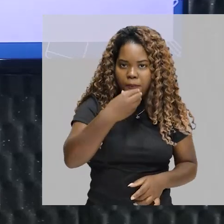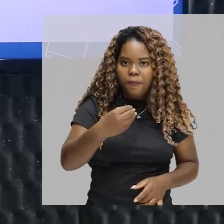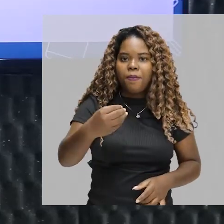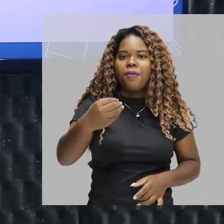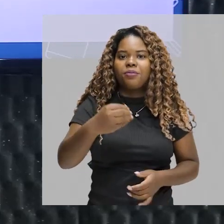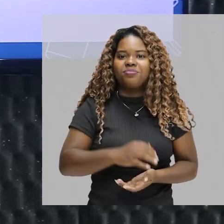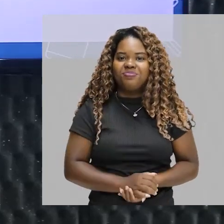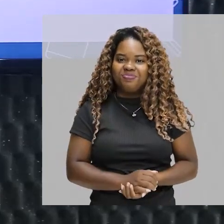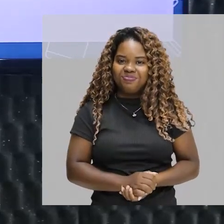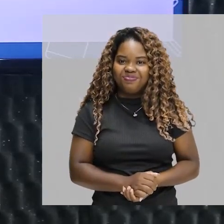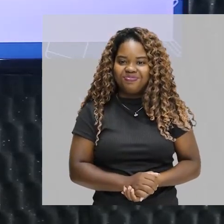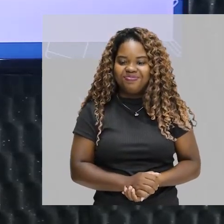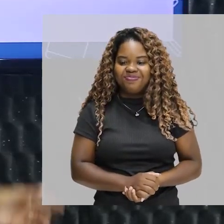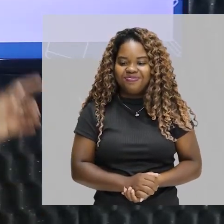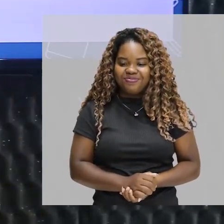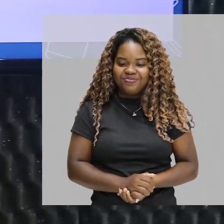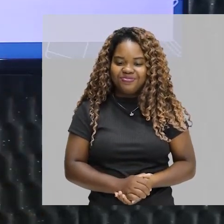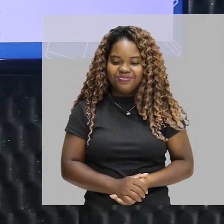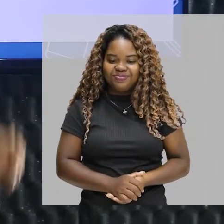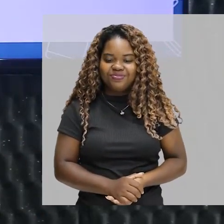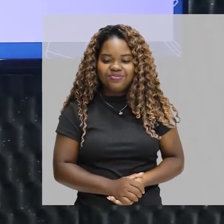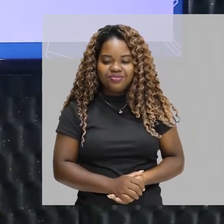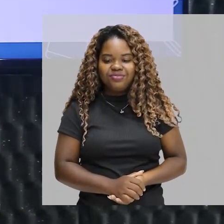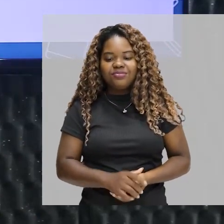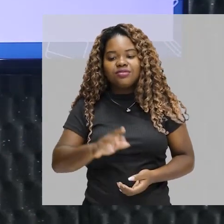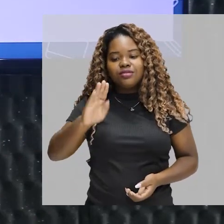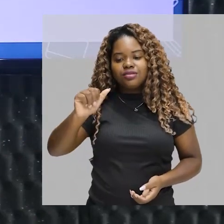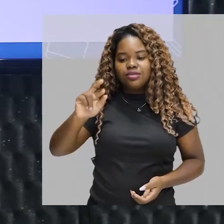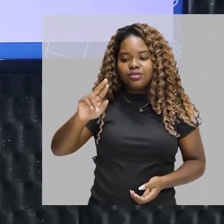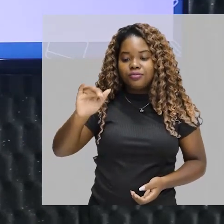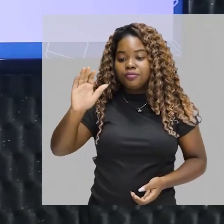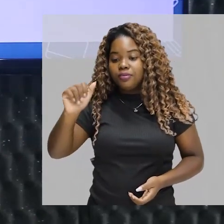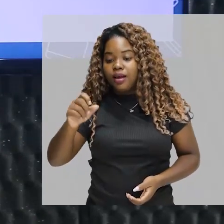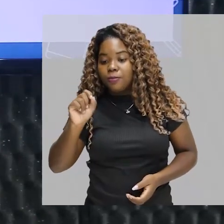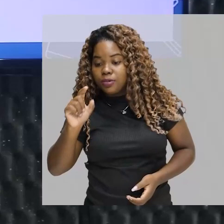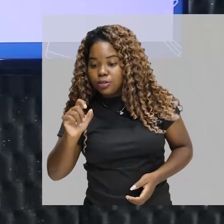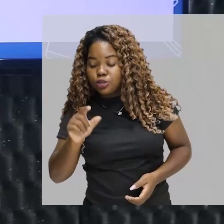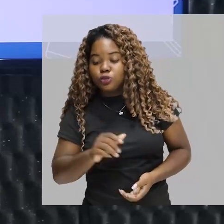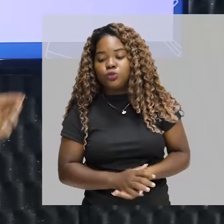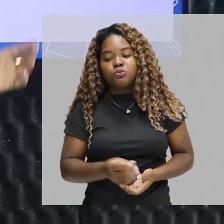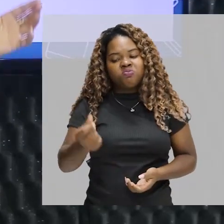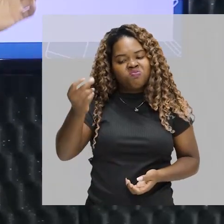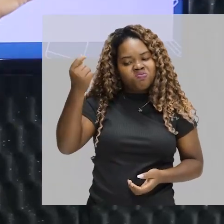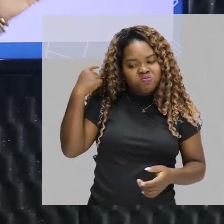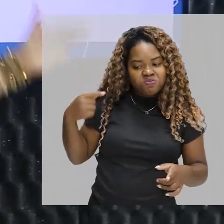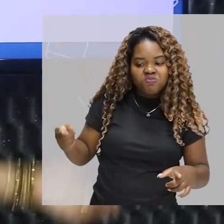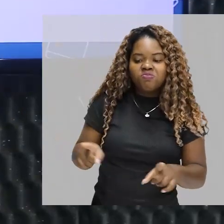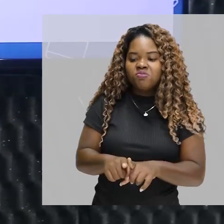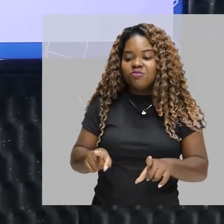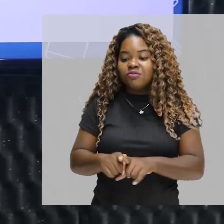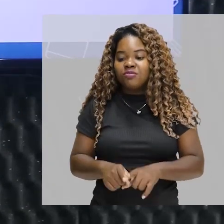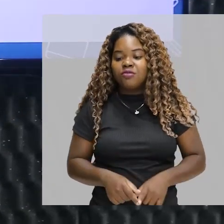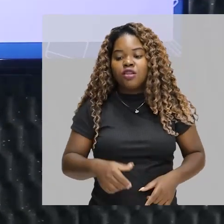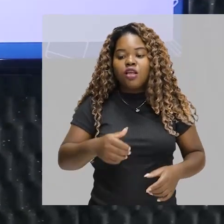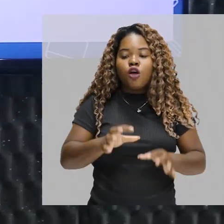da Chapeuzinho Vermelho lá de dentro. O Barba Azul também é bem antigo. O Gato de Botas. O